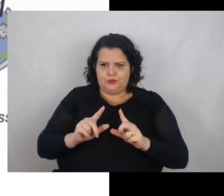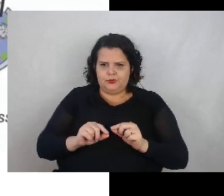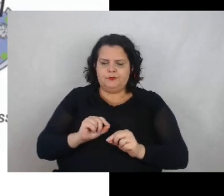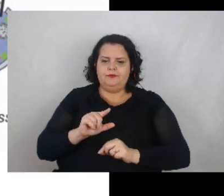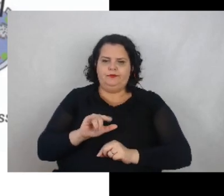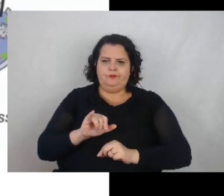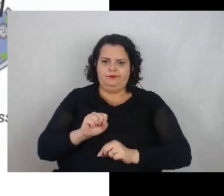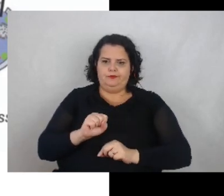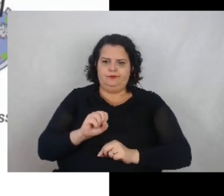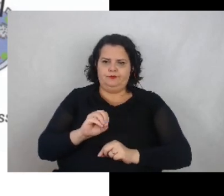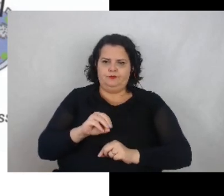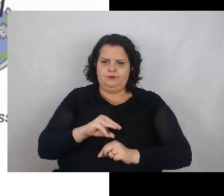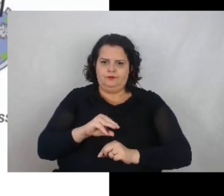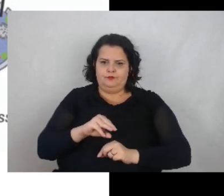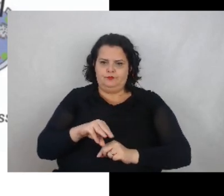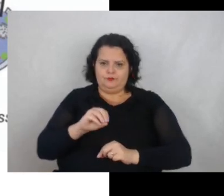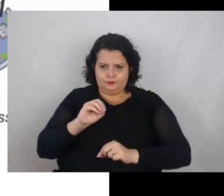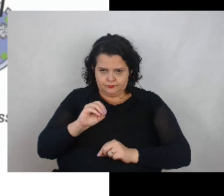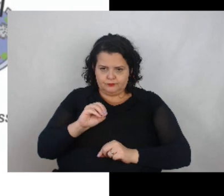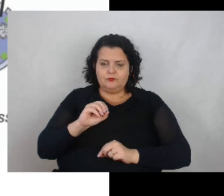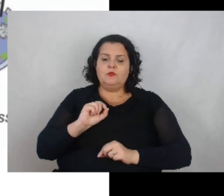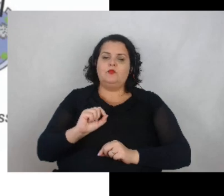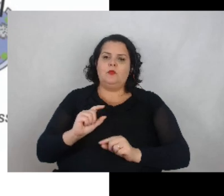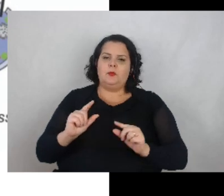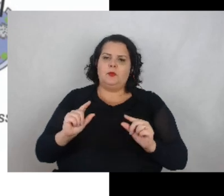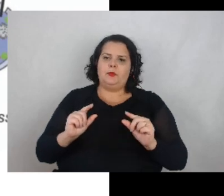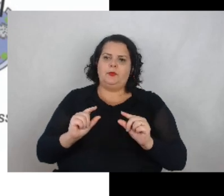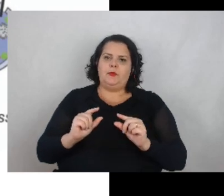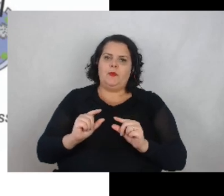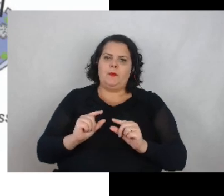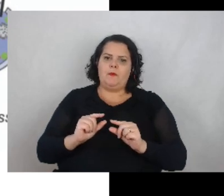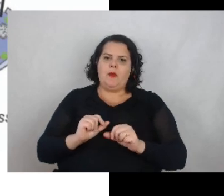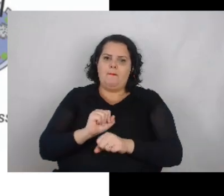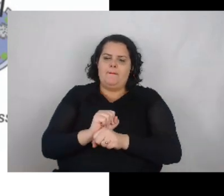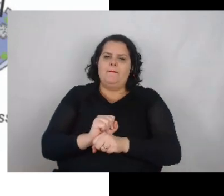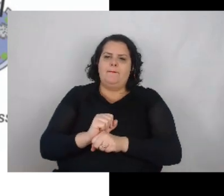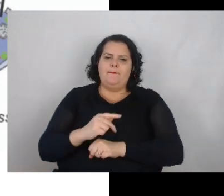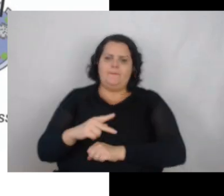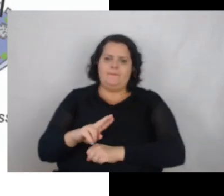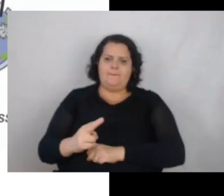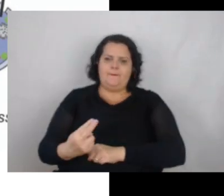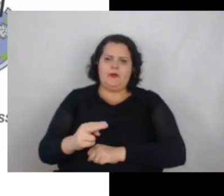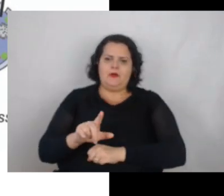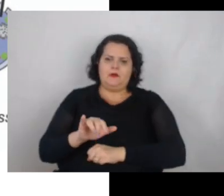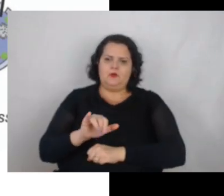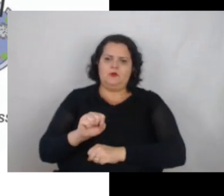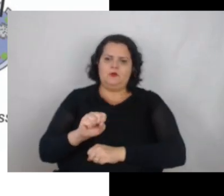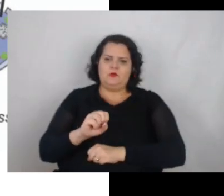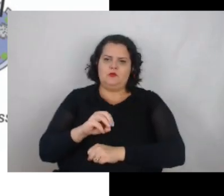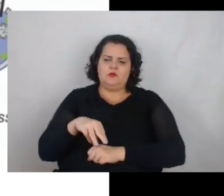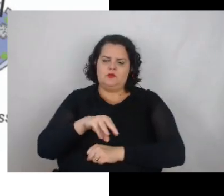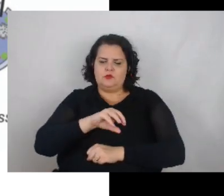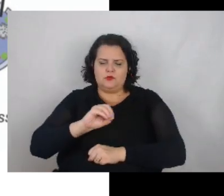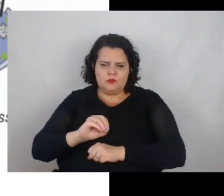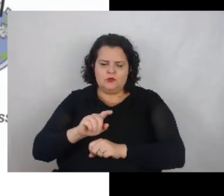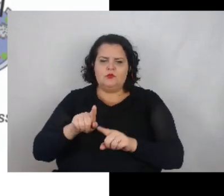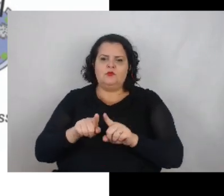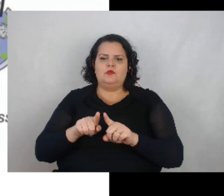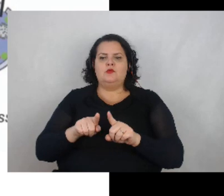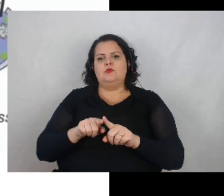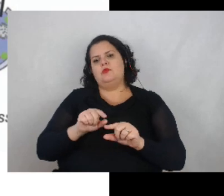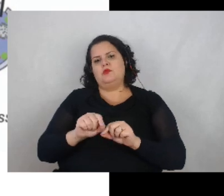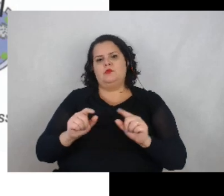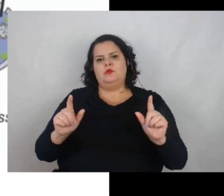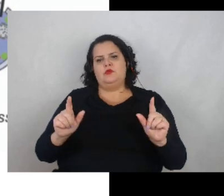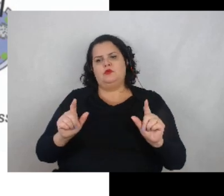da neutralização do pH ácido dos lisossomos e como também da inibição da atividade das hidrolases